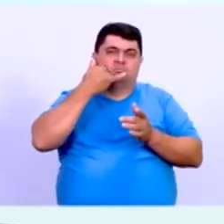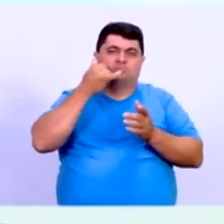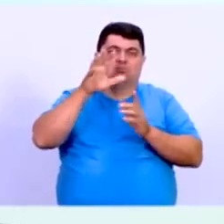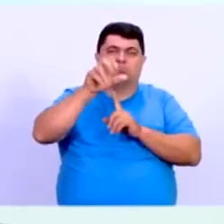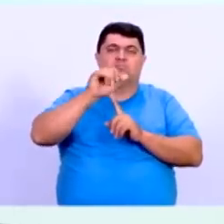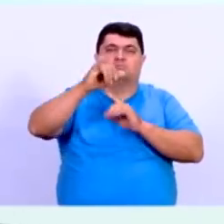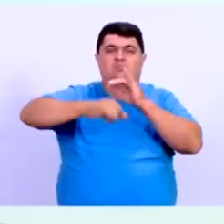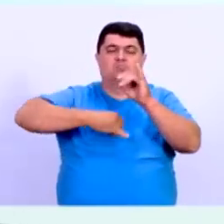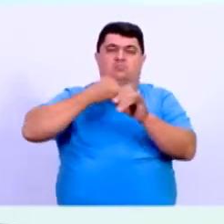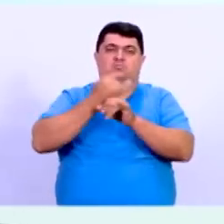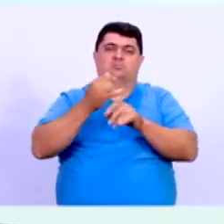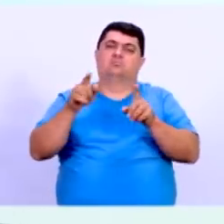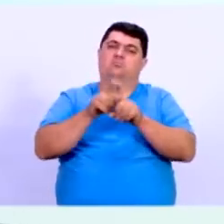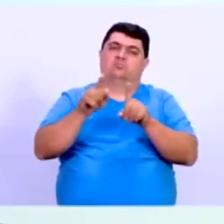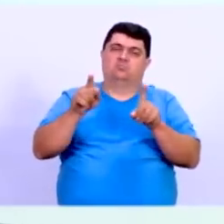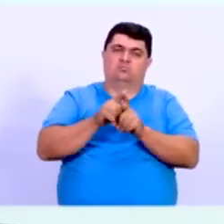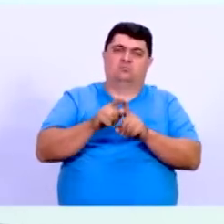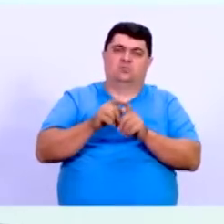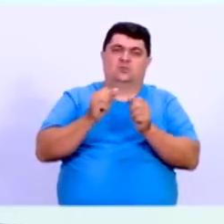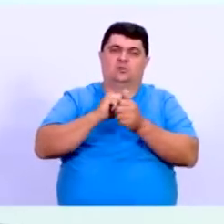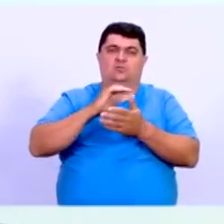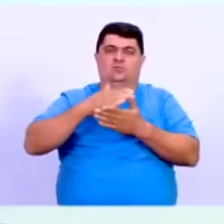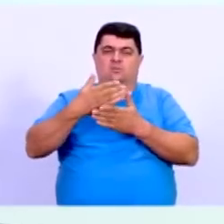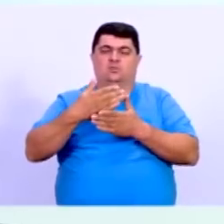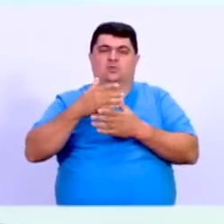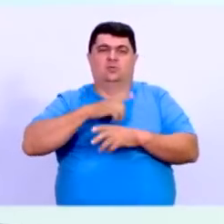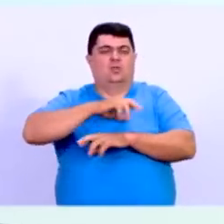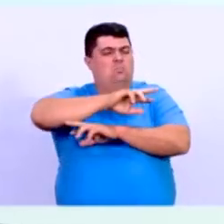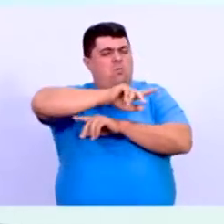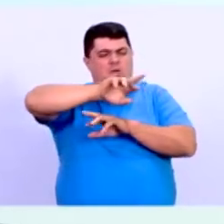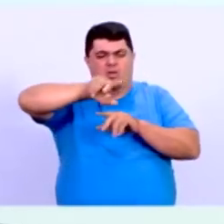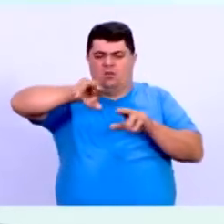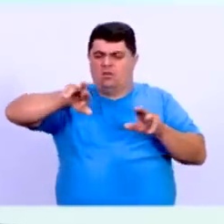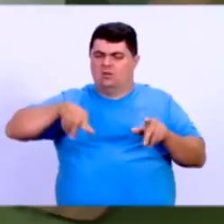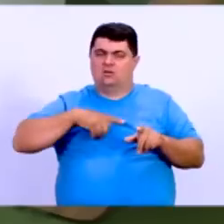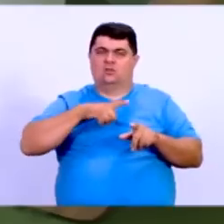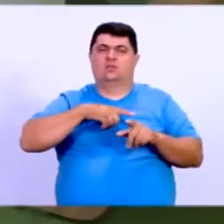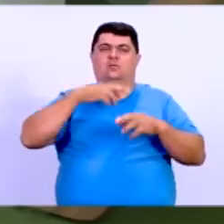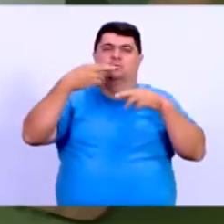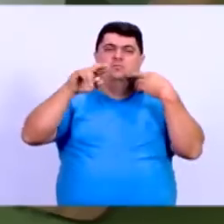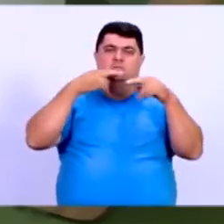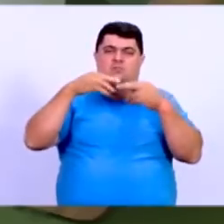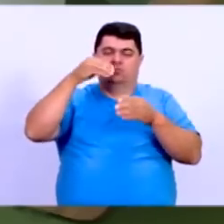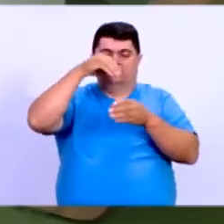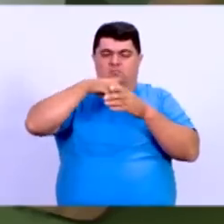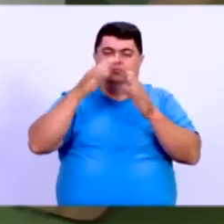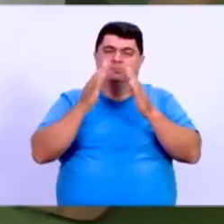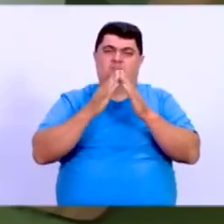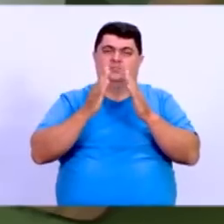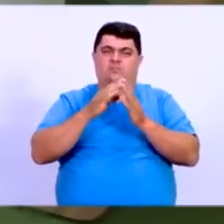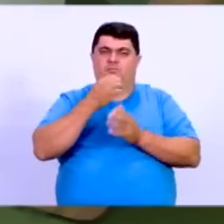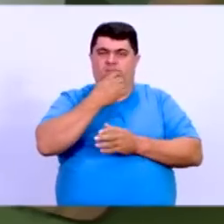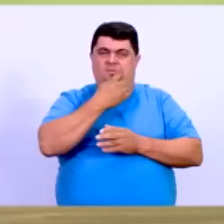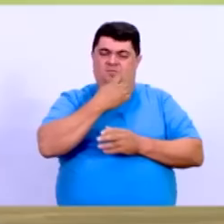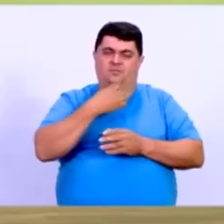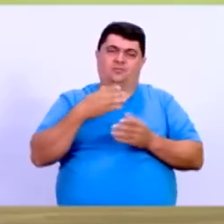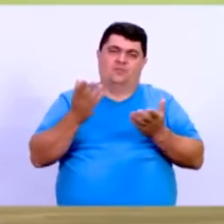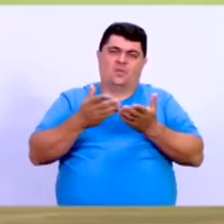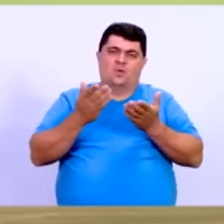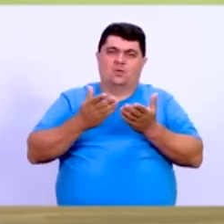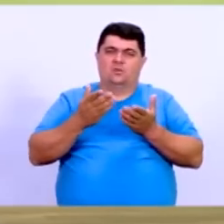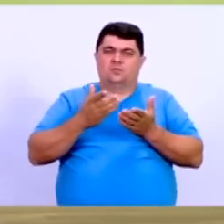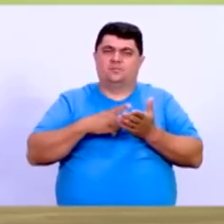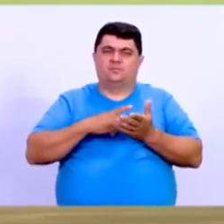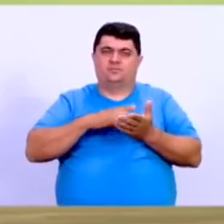na internet por meio, né, do notebook. Então tem várias formas de você ter uma rede de computadores na sua residência. Né? Hoje